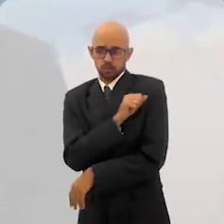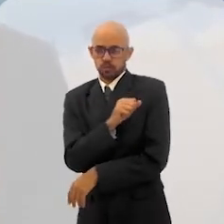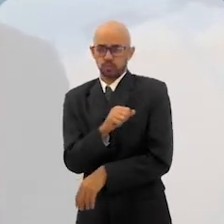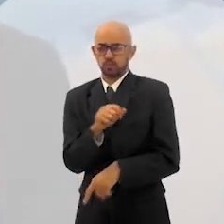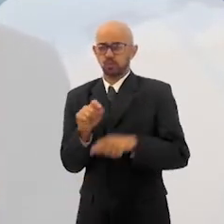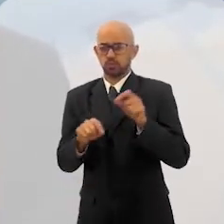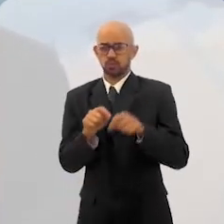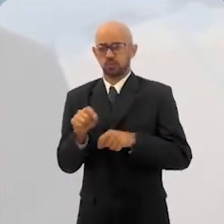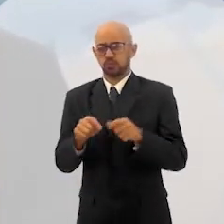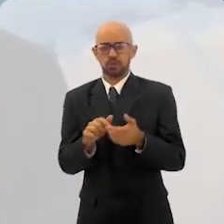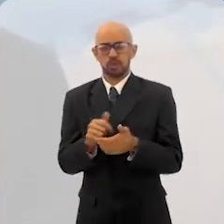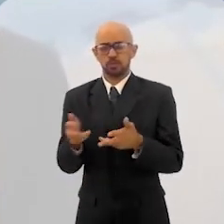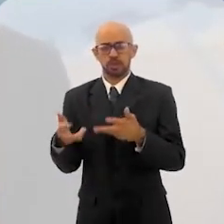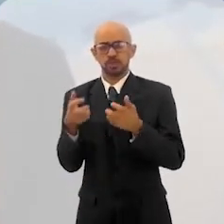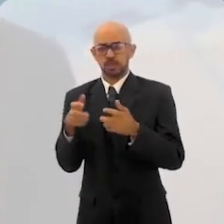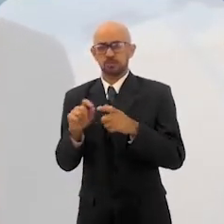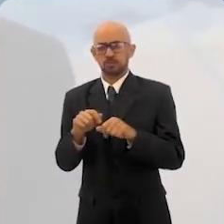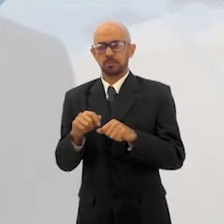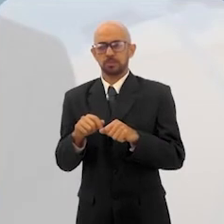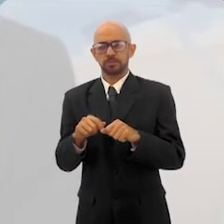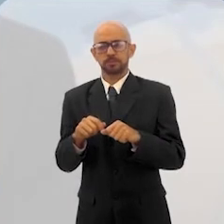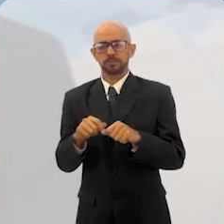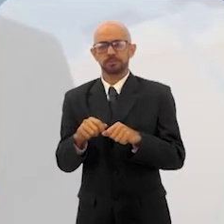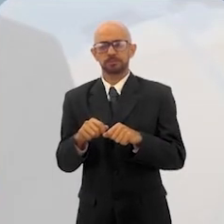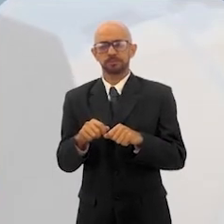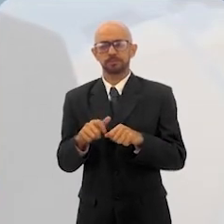Às vezes eu percebo que